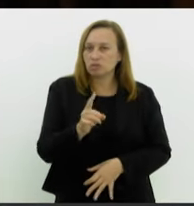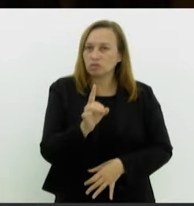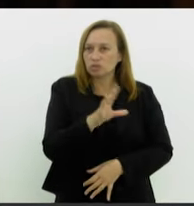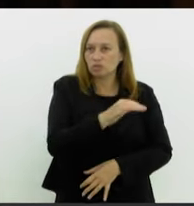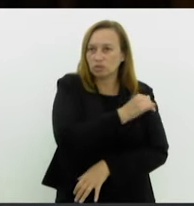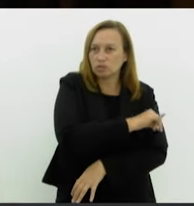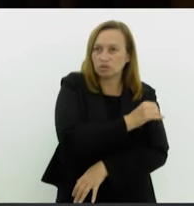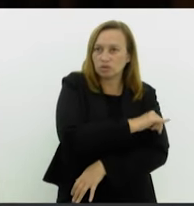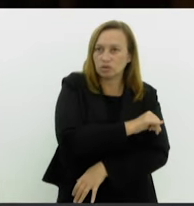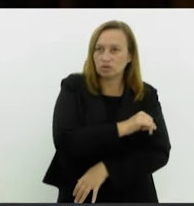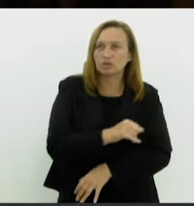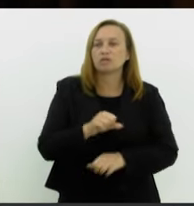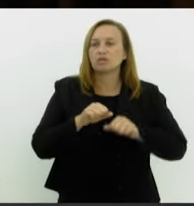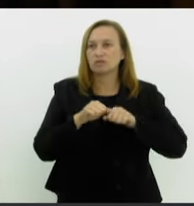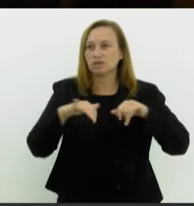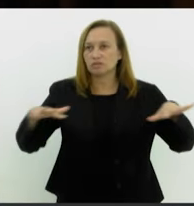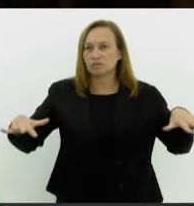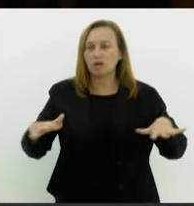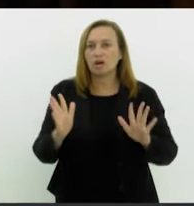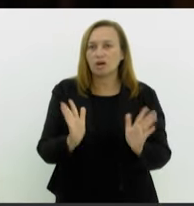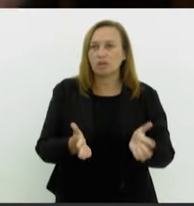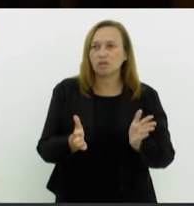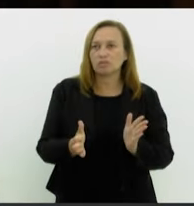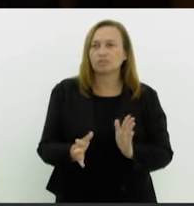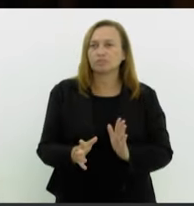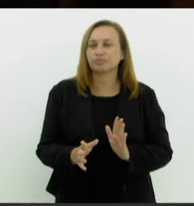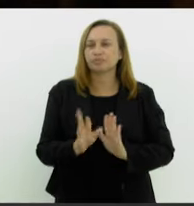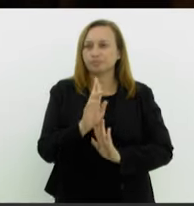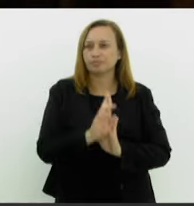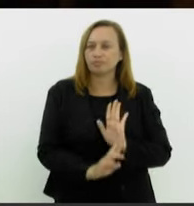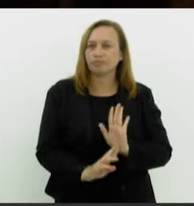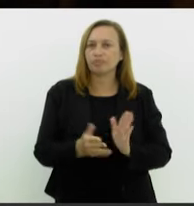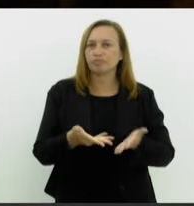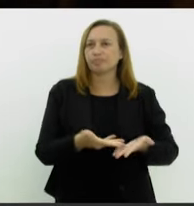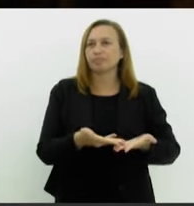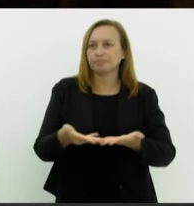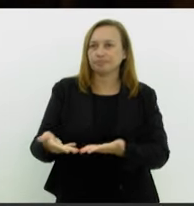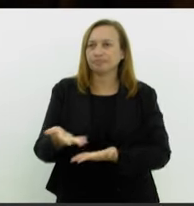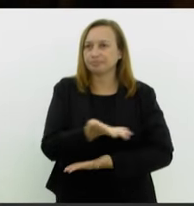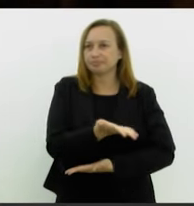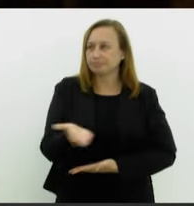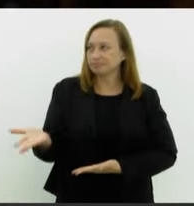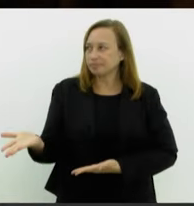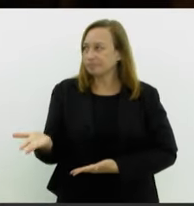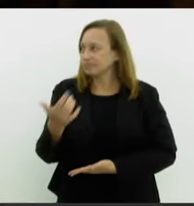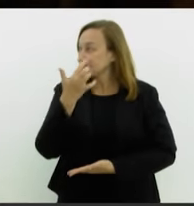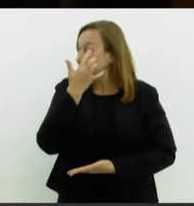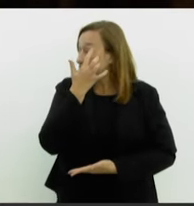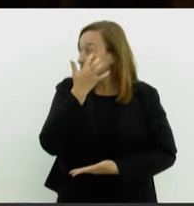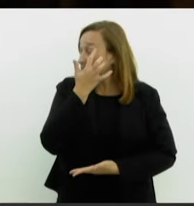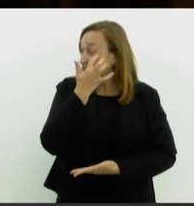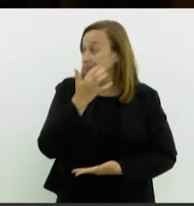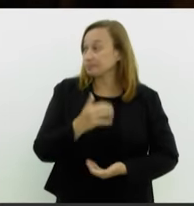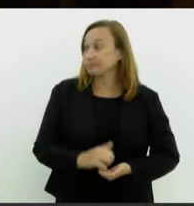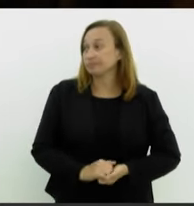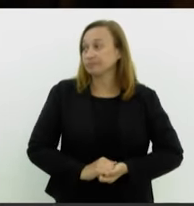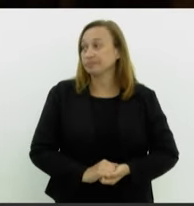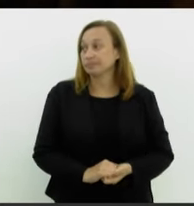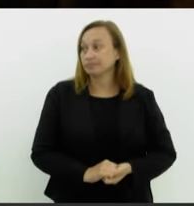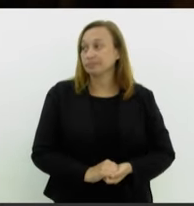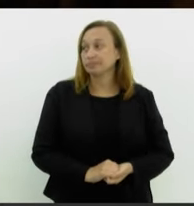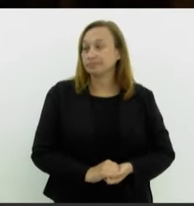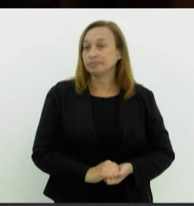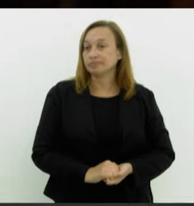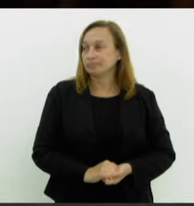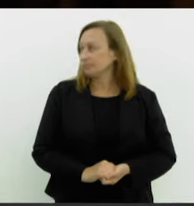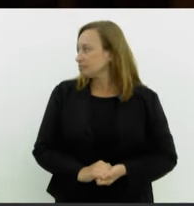acabei a gente vai divulgar agora um relatório já convido a todas vocês sobretudo as candidatas a vereadoras deputadas